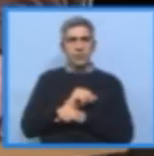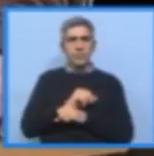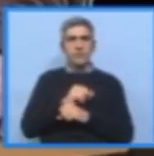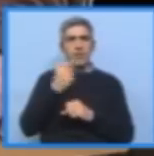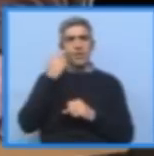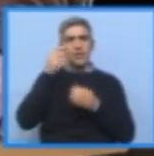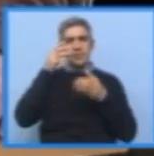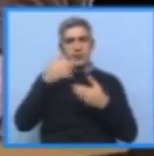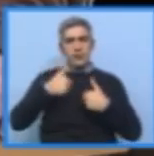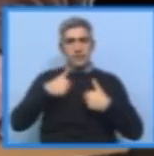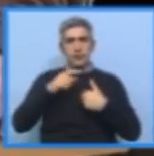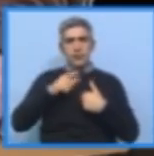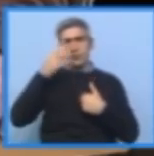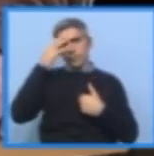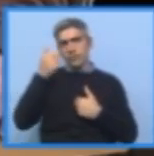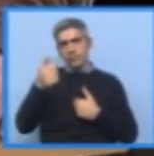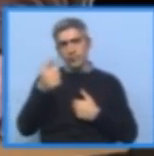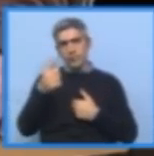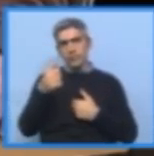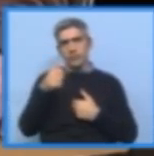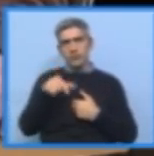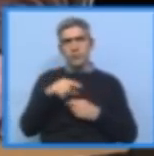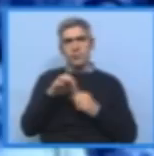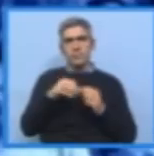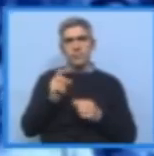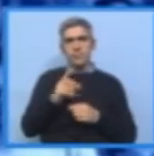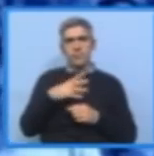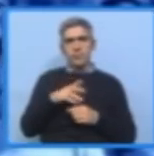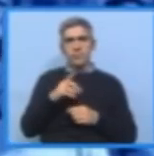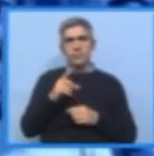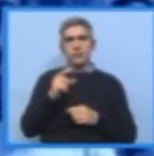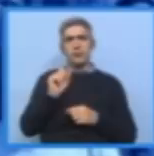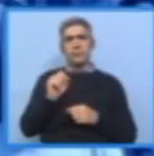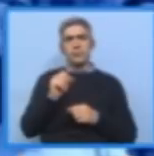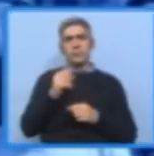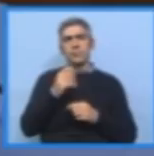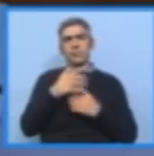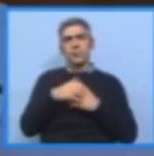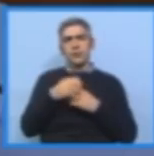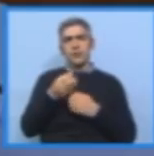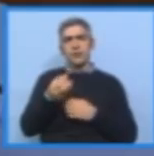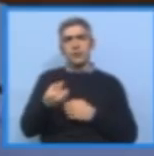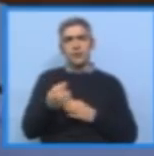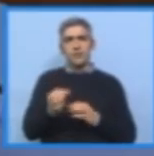atenção para mim. Olha, não te portaste bem, este ano não tem presente que querias. Toma lá as tuas tangerinas